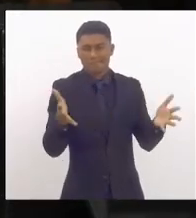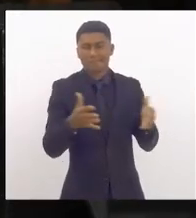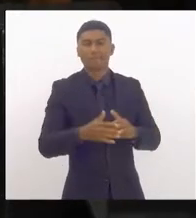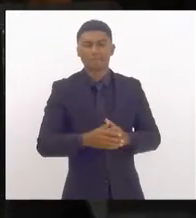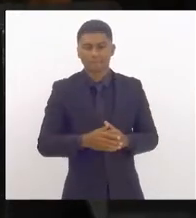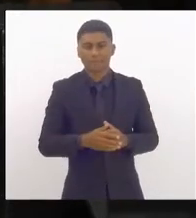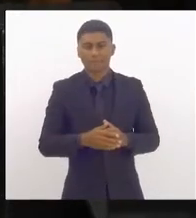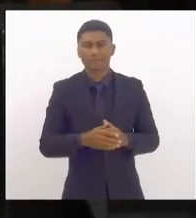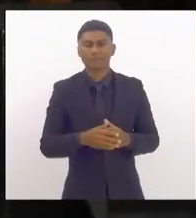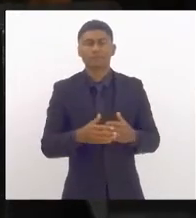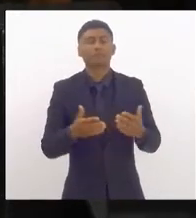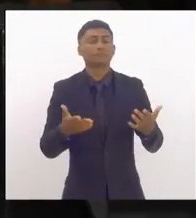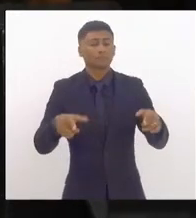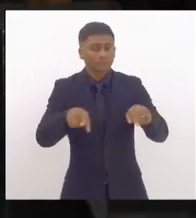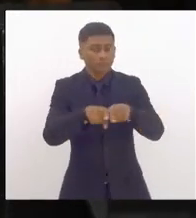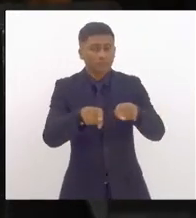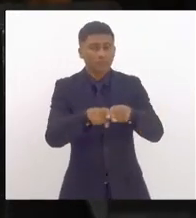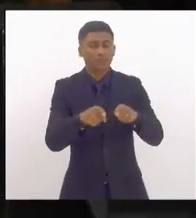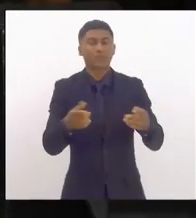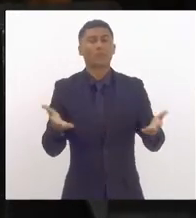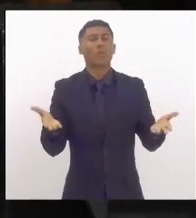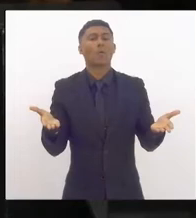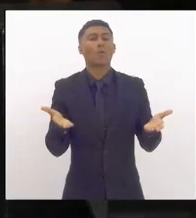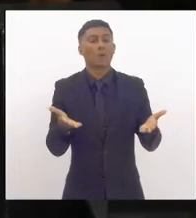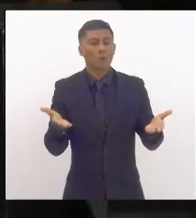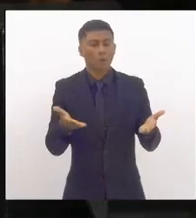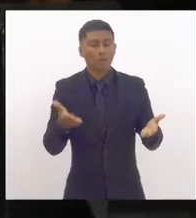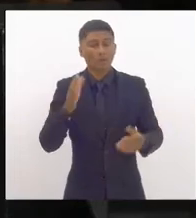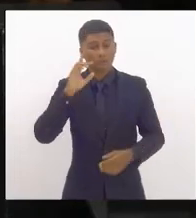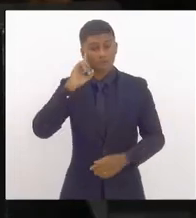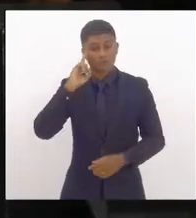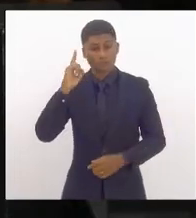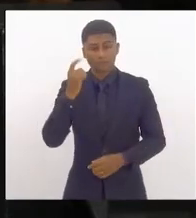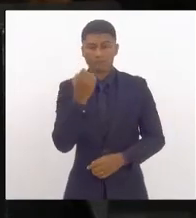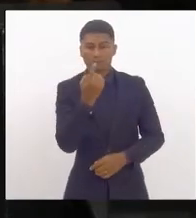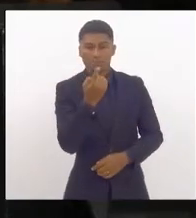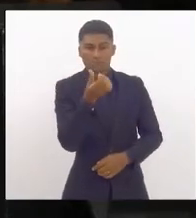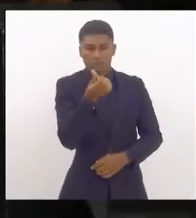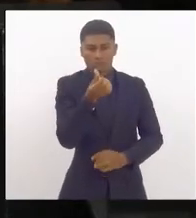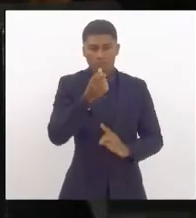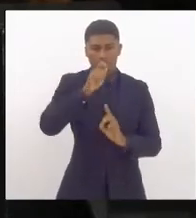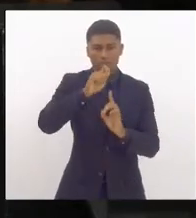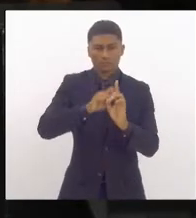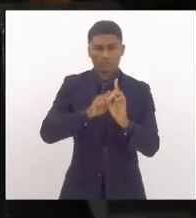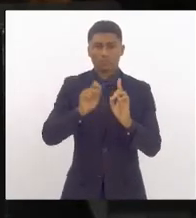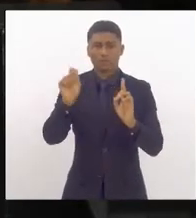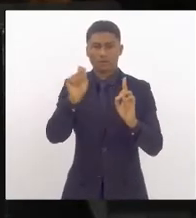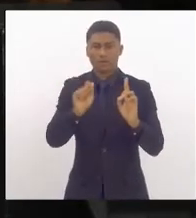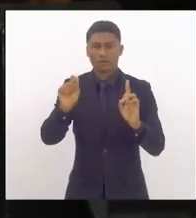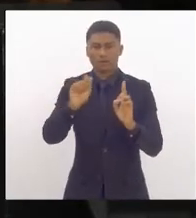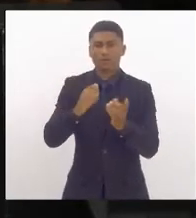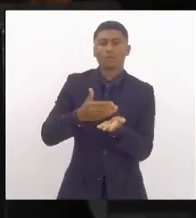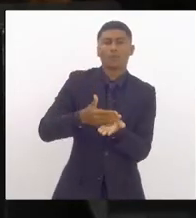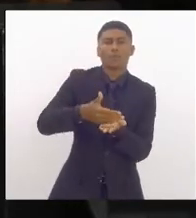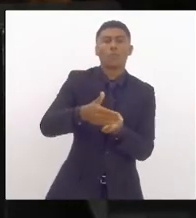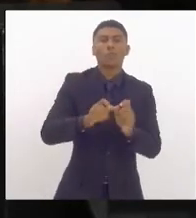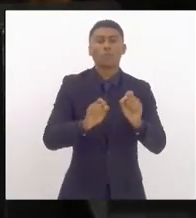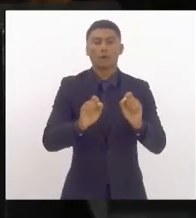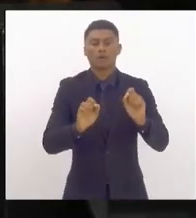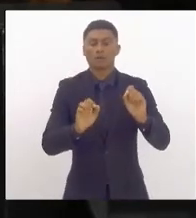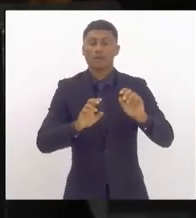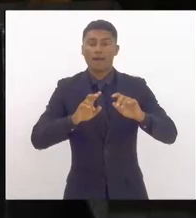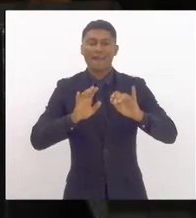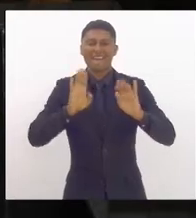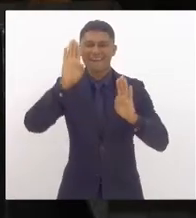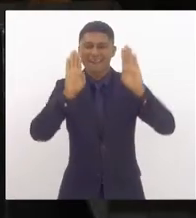mente também é hoje Dezesseis de agosto que se inicia a campanha eleitoral de